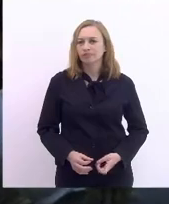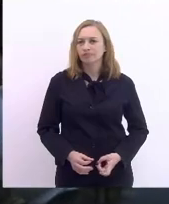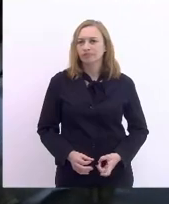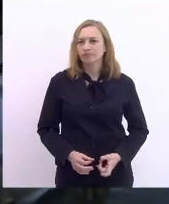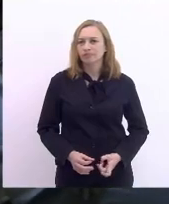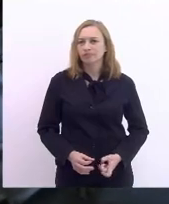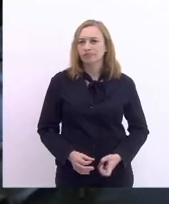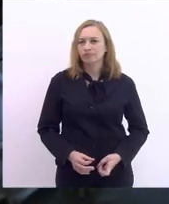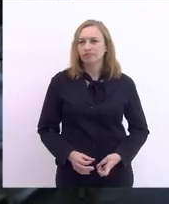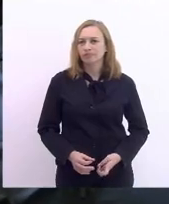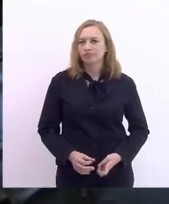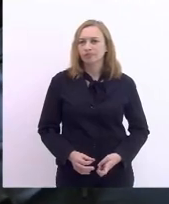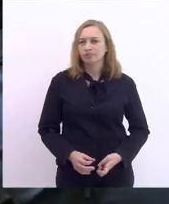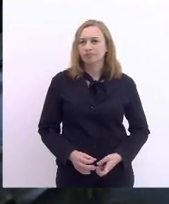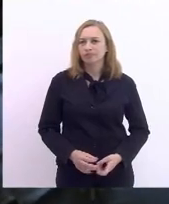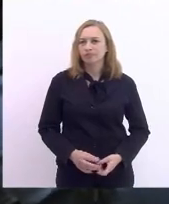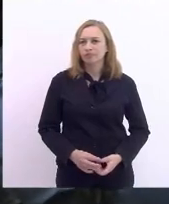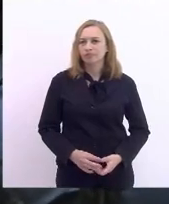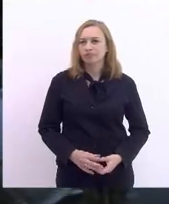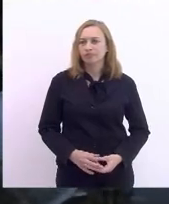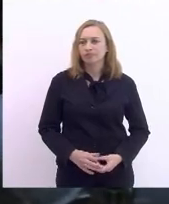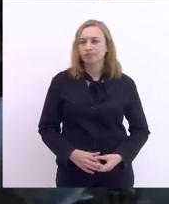E aí